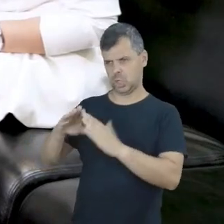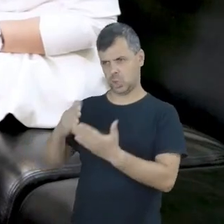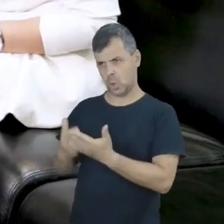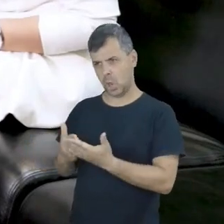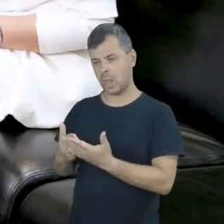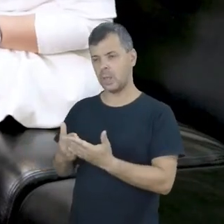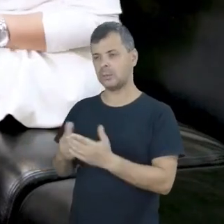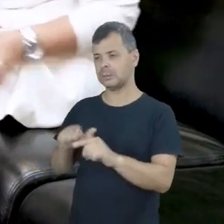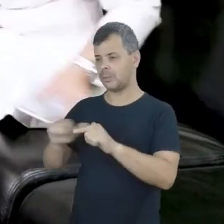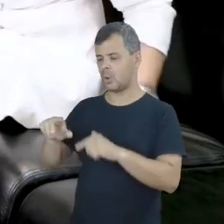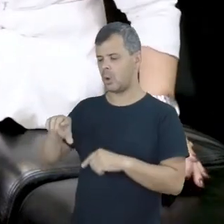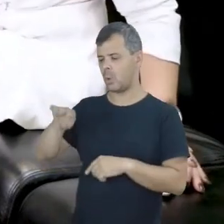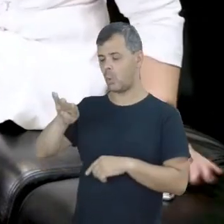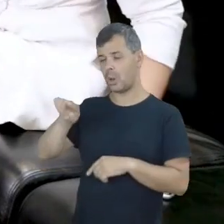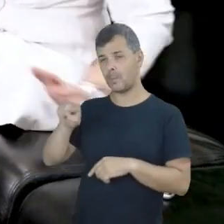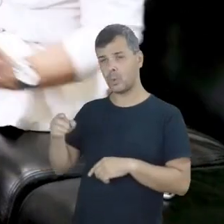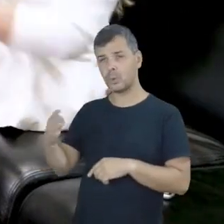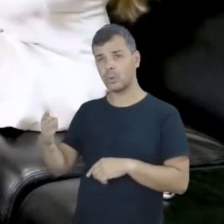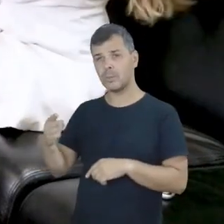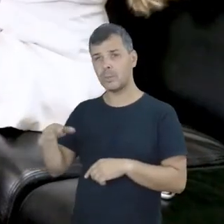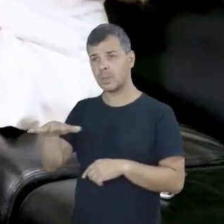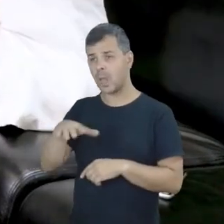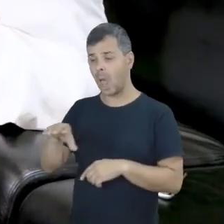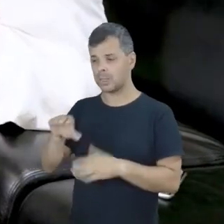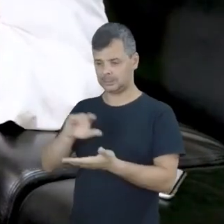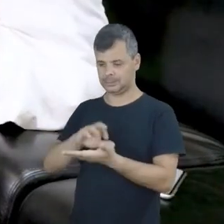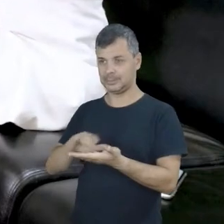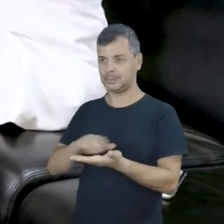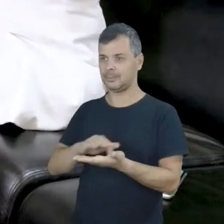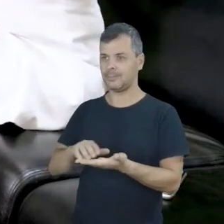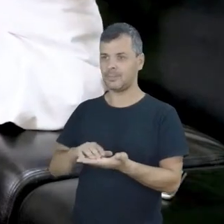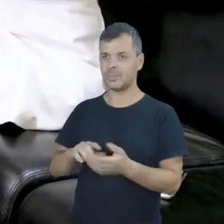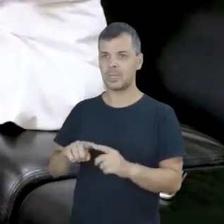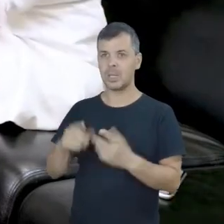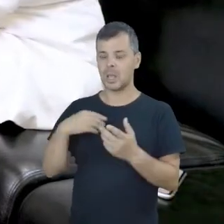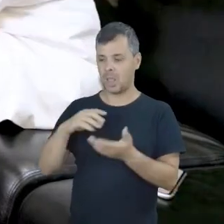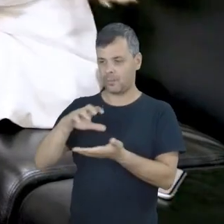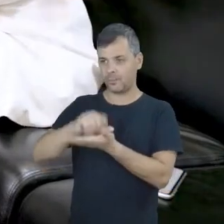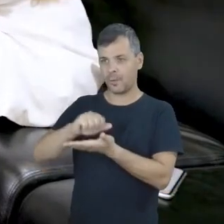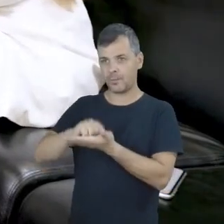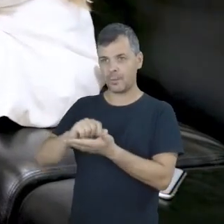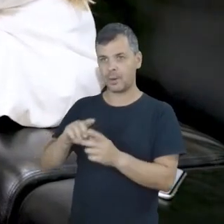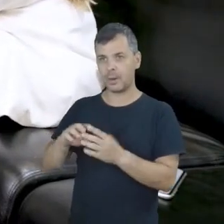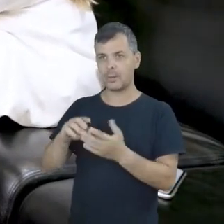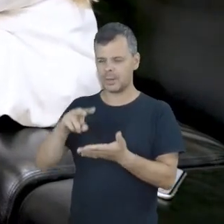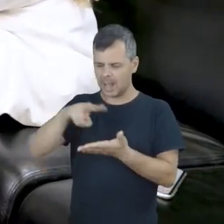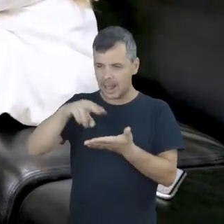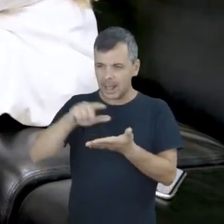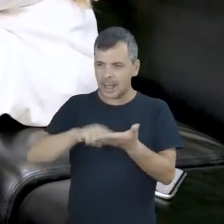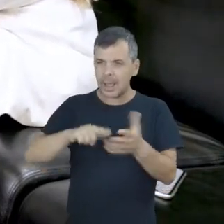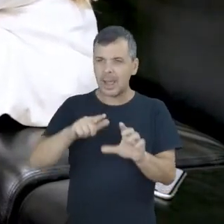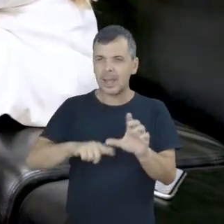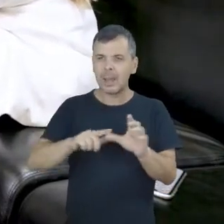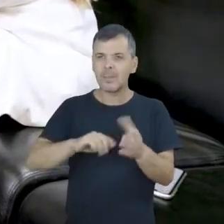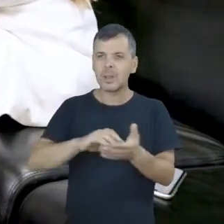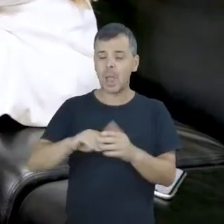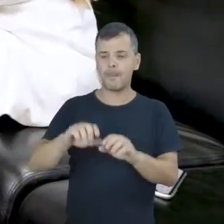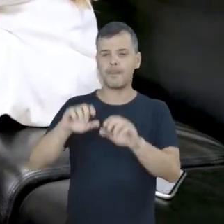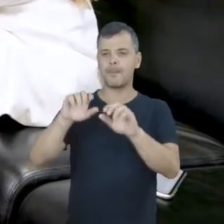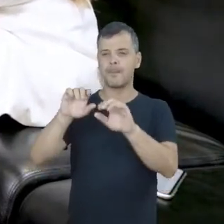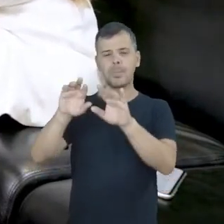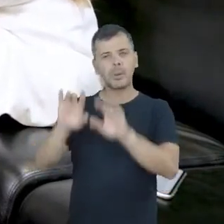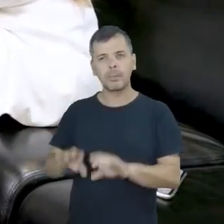4.0, que é a oportunidade para se formar na área digital, desde a alfabetização digital, letramento digital, até